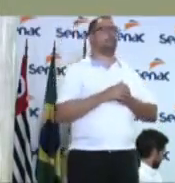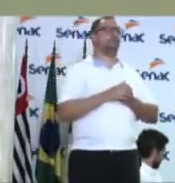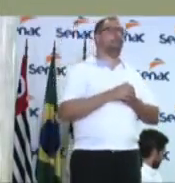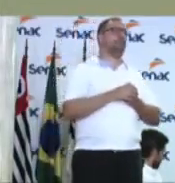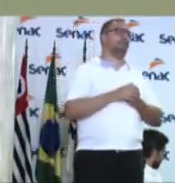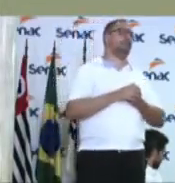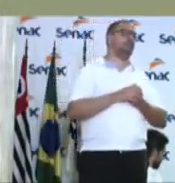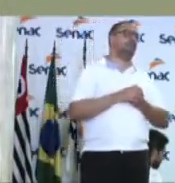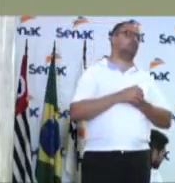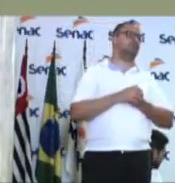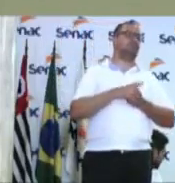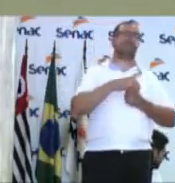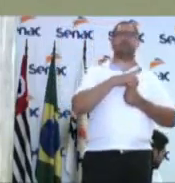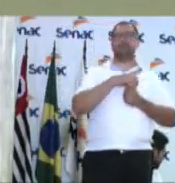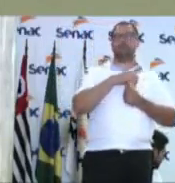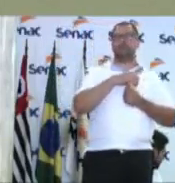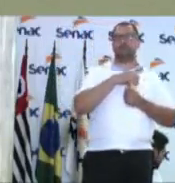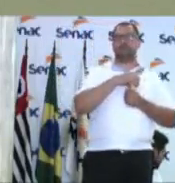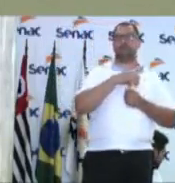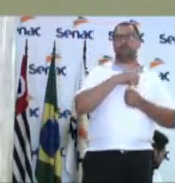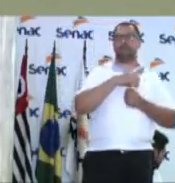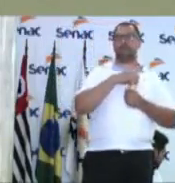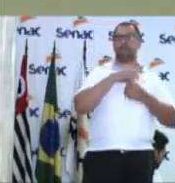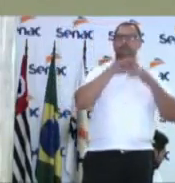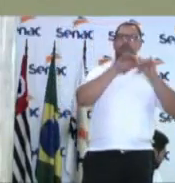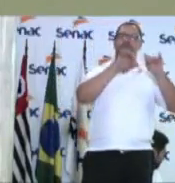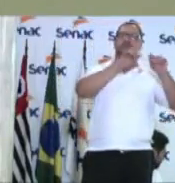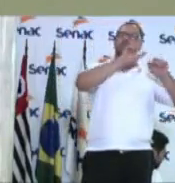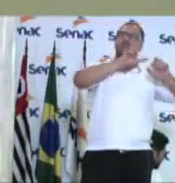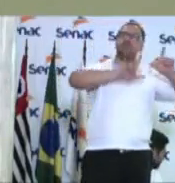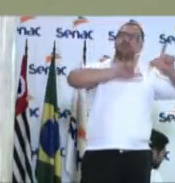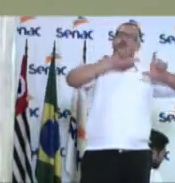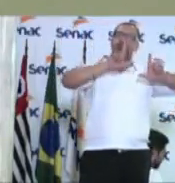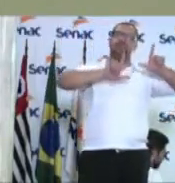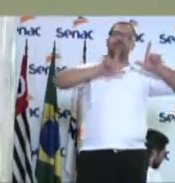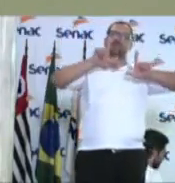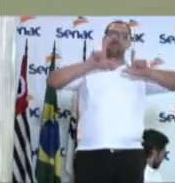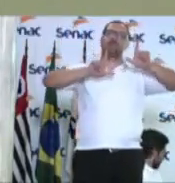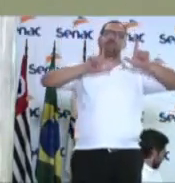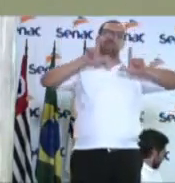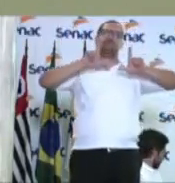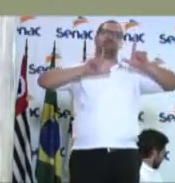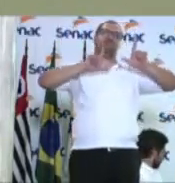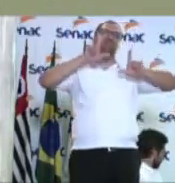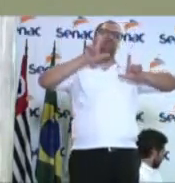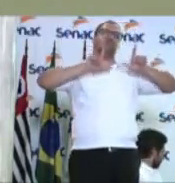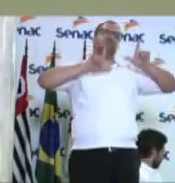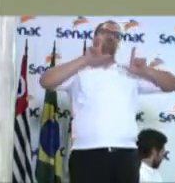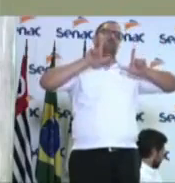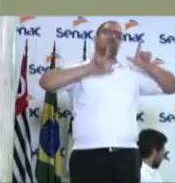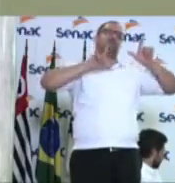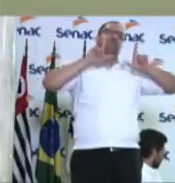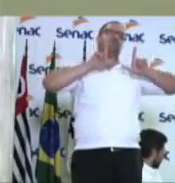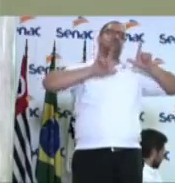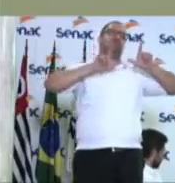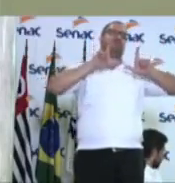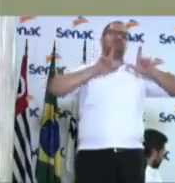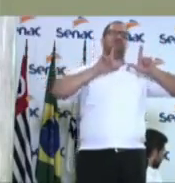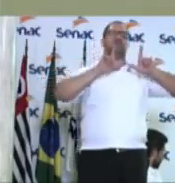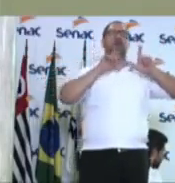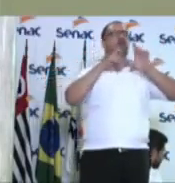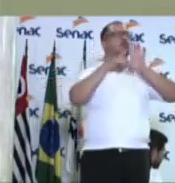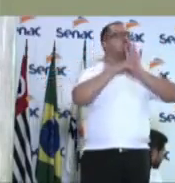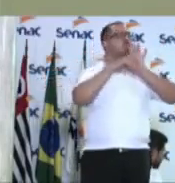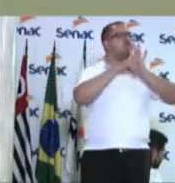Falando um pouquinho antes, a gente tinha uma campanha de TV, que a gente vê de um conceito que tudo nele é Jeep. E era a marca falando do produto, o